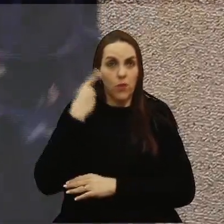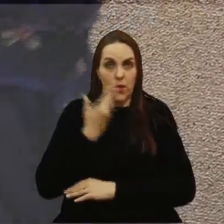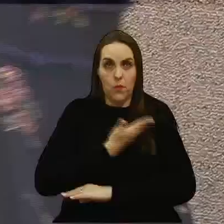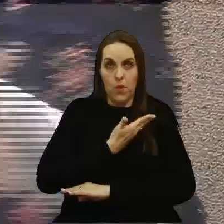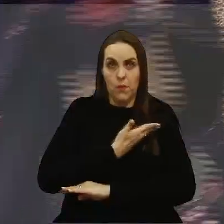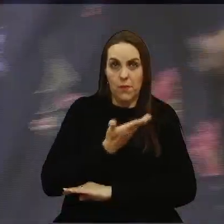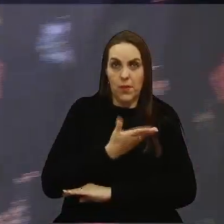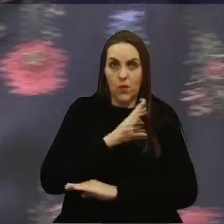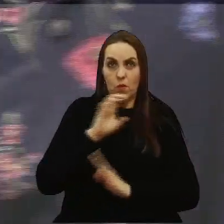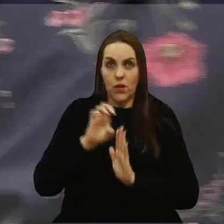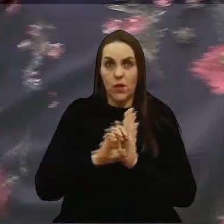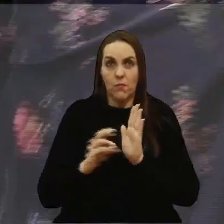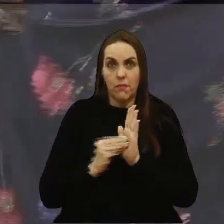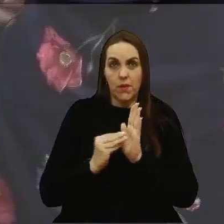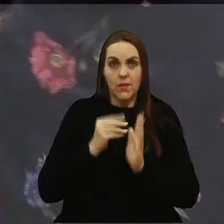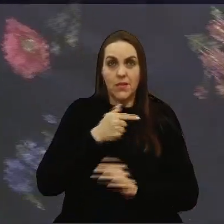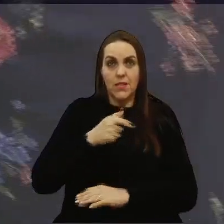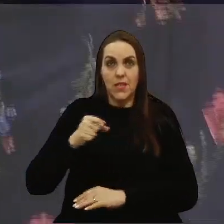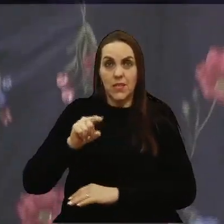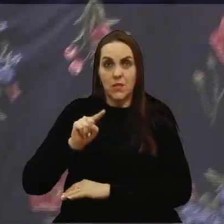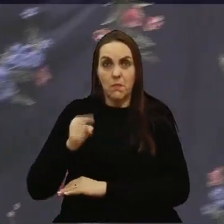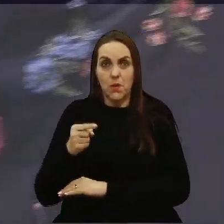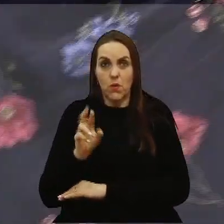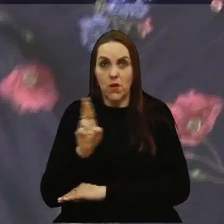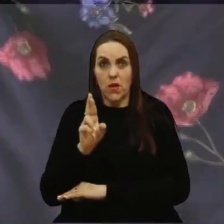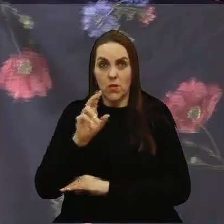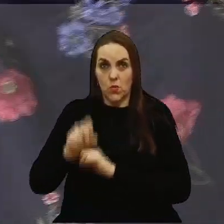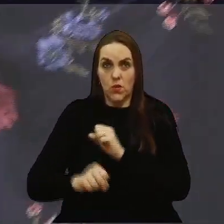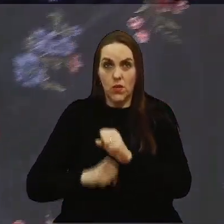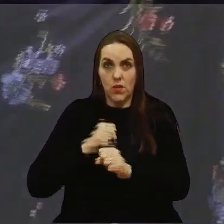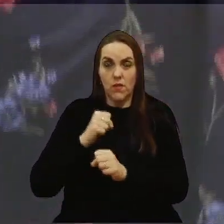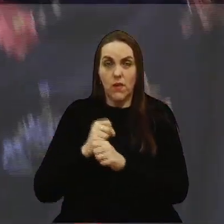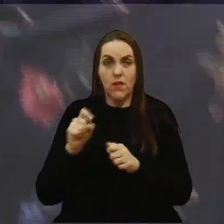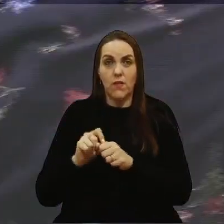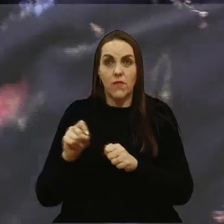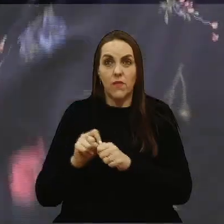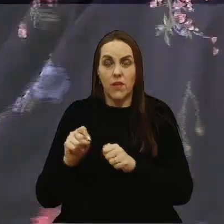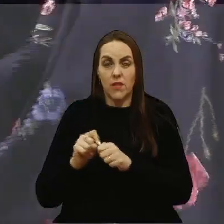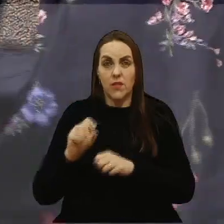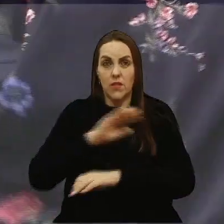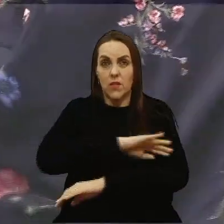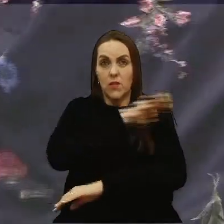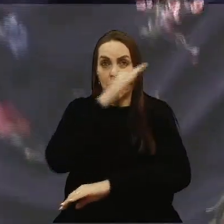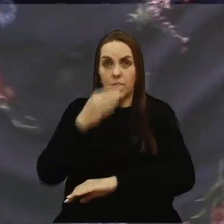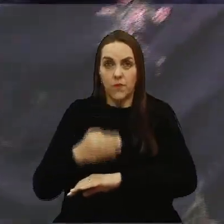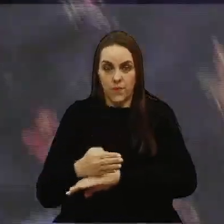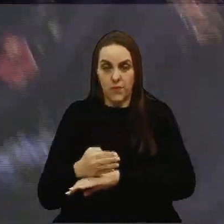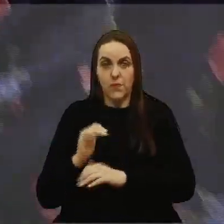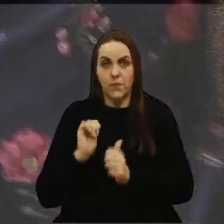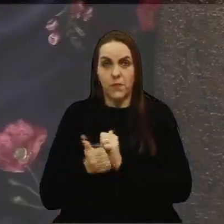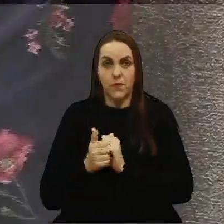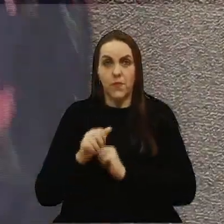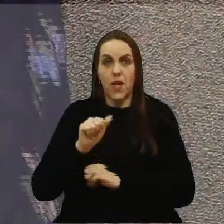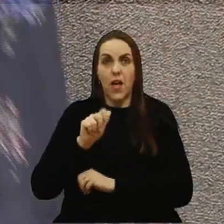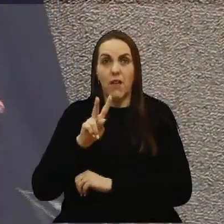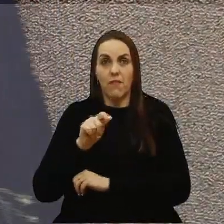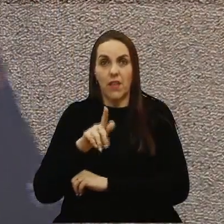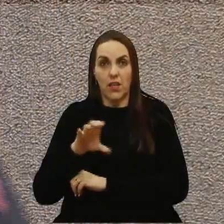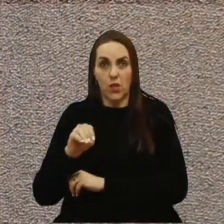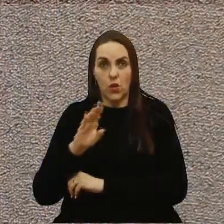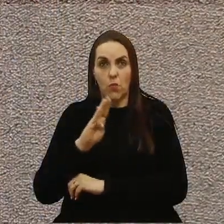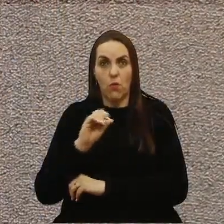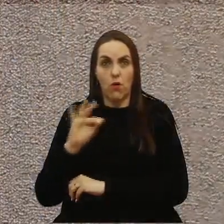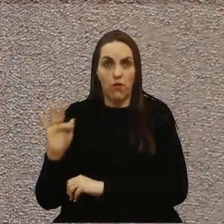uma emenda de 700 mil reais para o ano que vem para fazer a quadra de esporte do Avelino Boff, a cobertura da quadra,